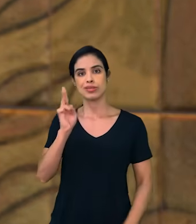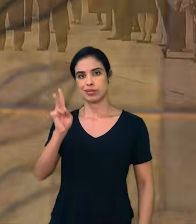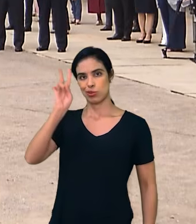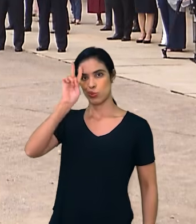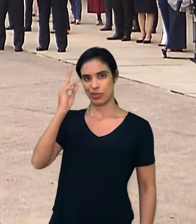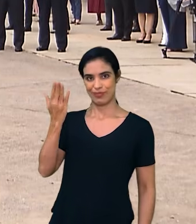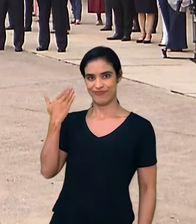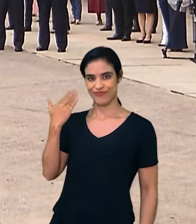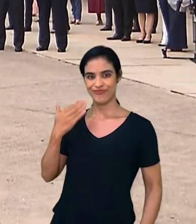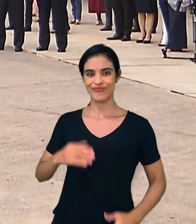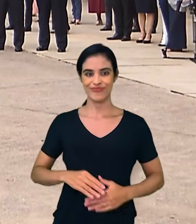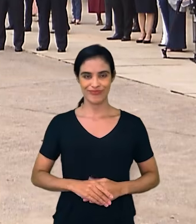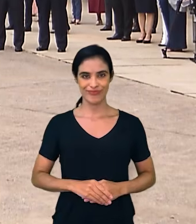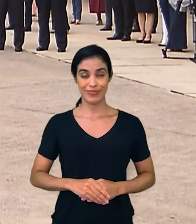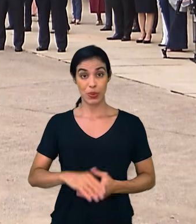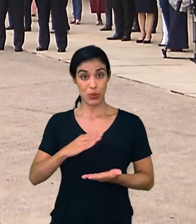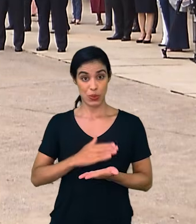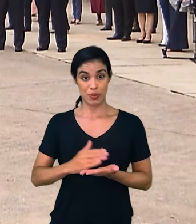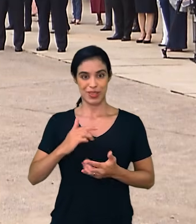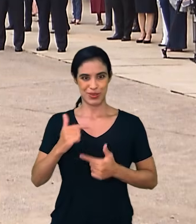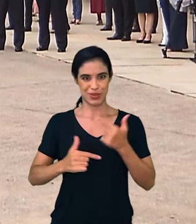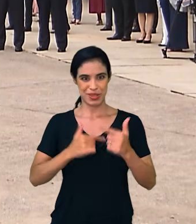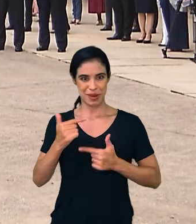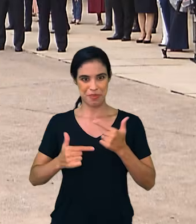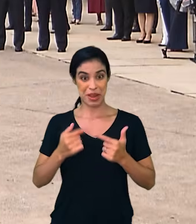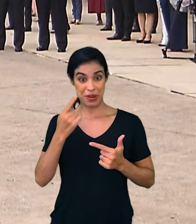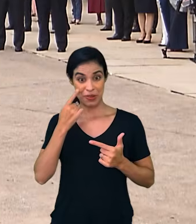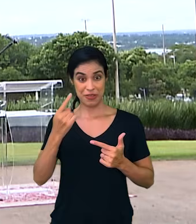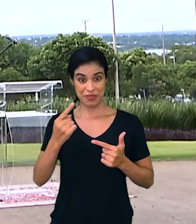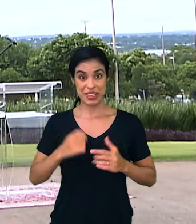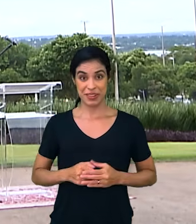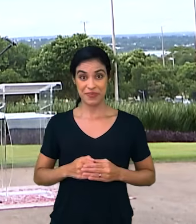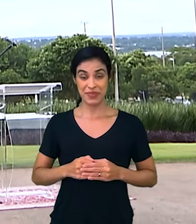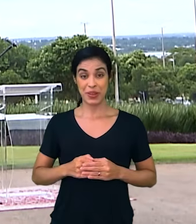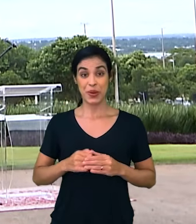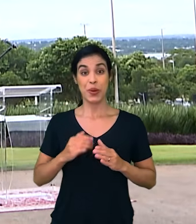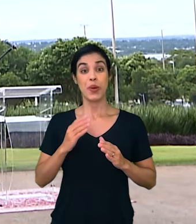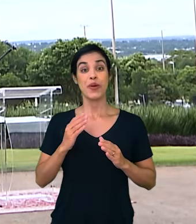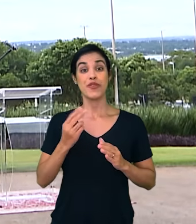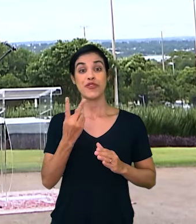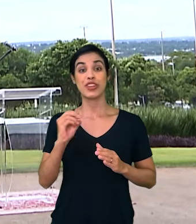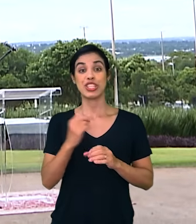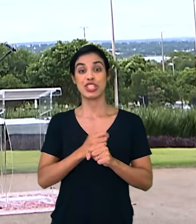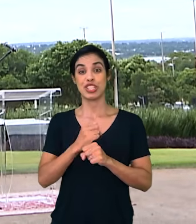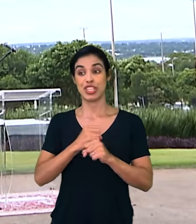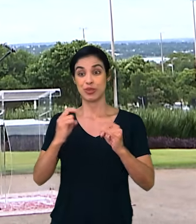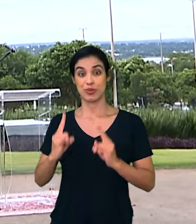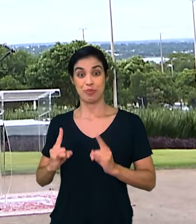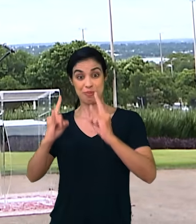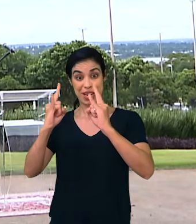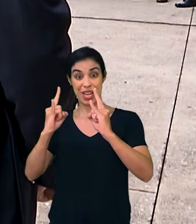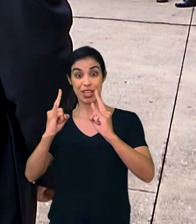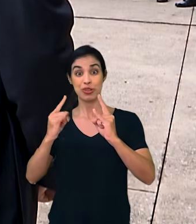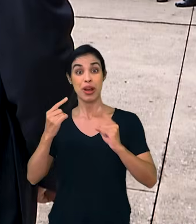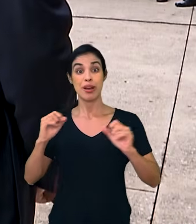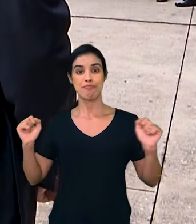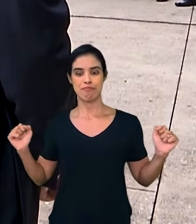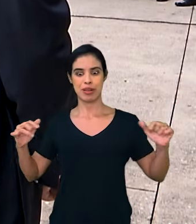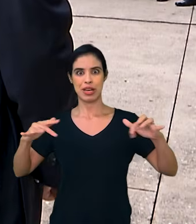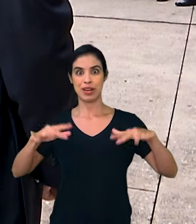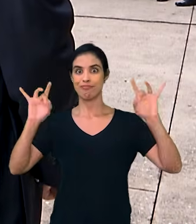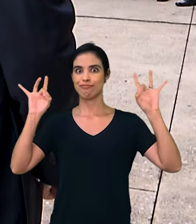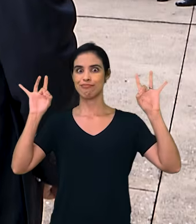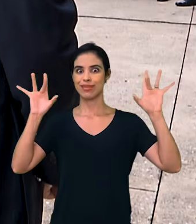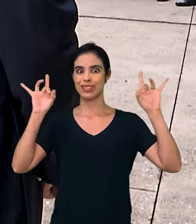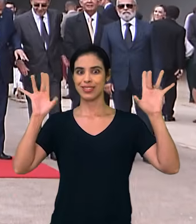segunda-feira. O início oficial dos trabalhos foi precedido por uma celebração dos 20 anos do edifício sede do TST.